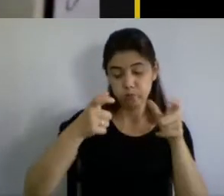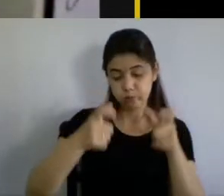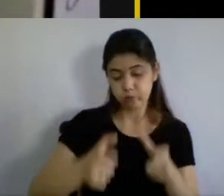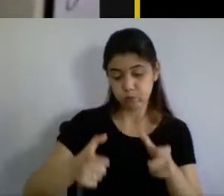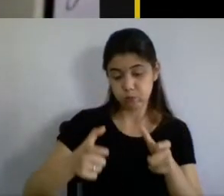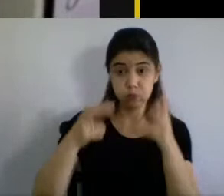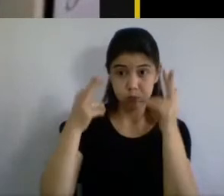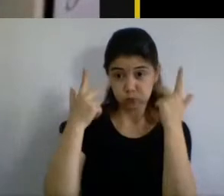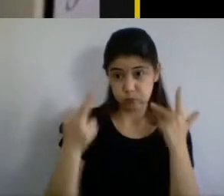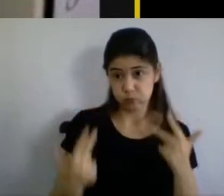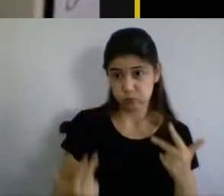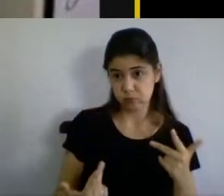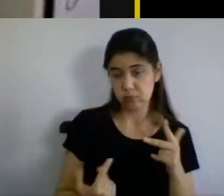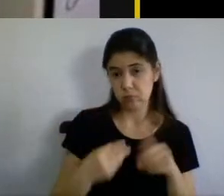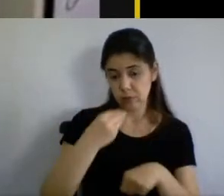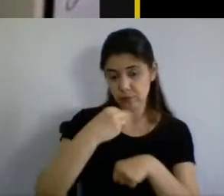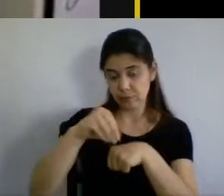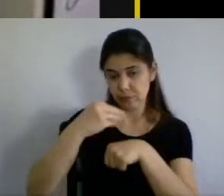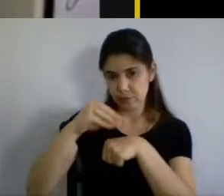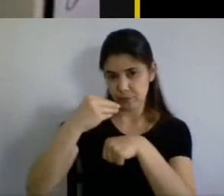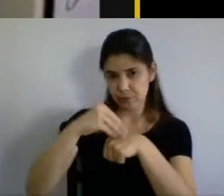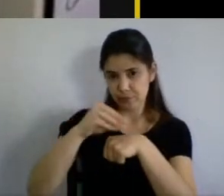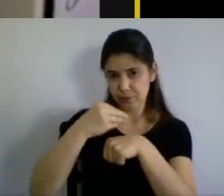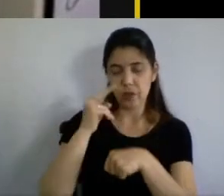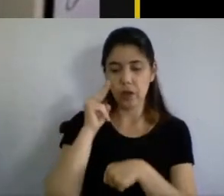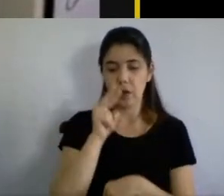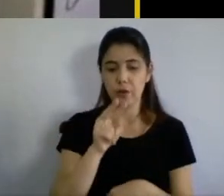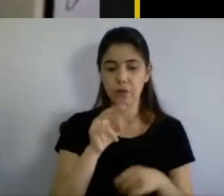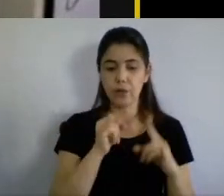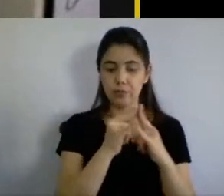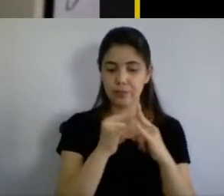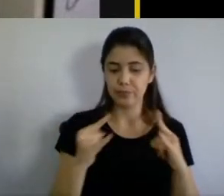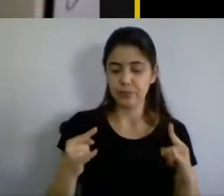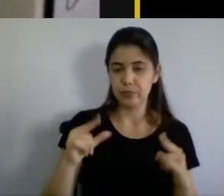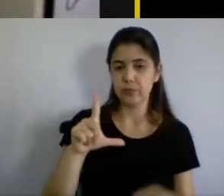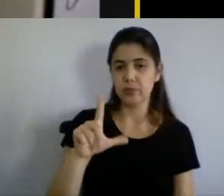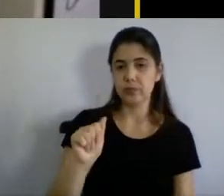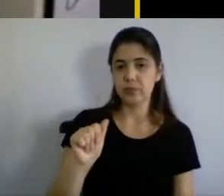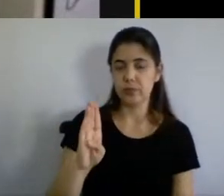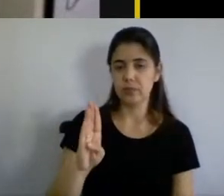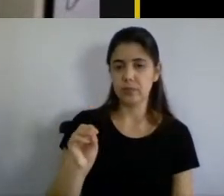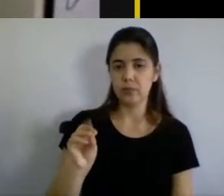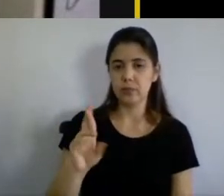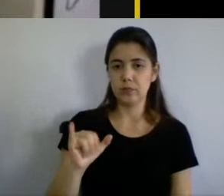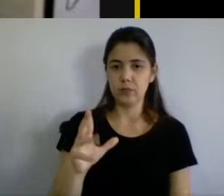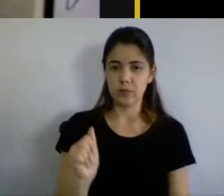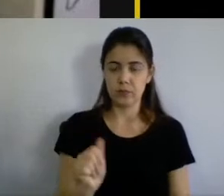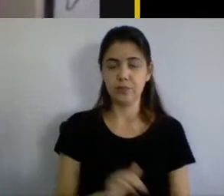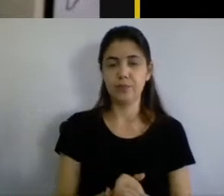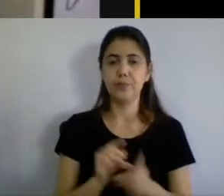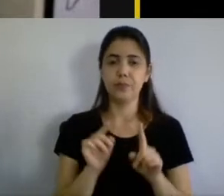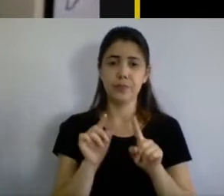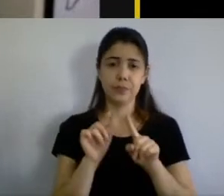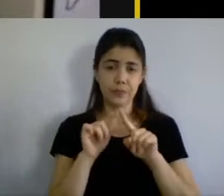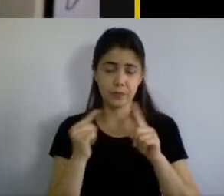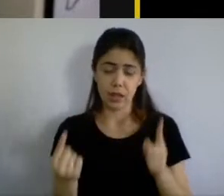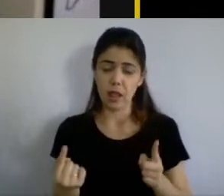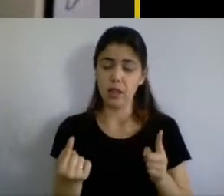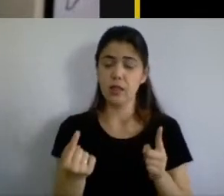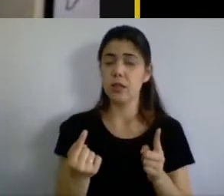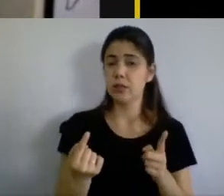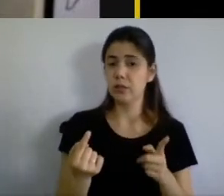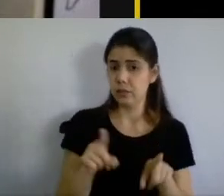na instituição oratória do Quintiliano. Agora, o Quintiliano vai te dar dicas de você procurar em